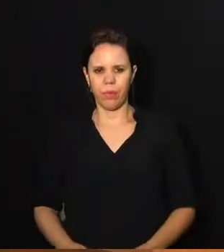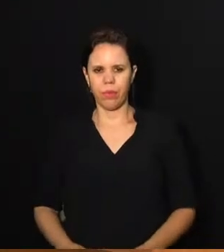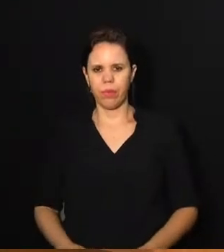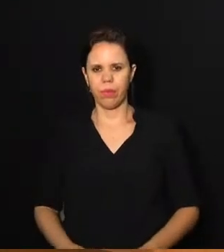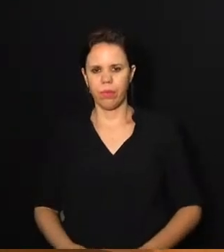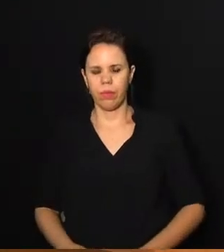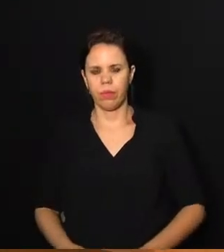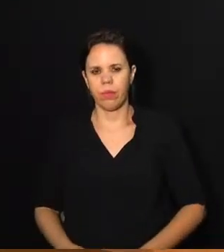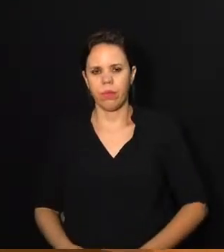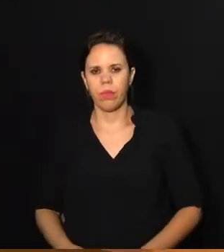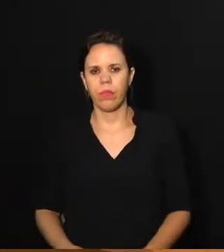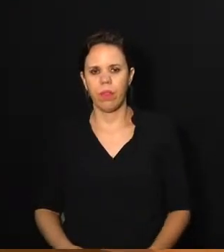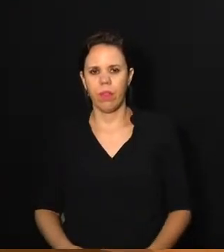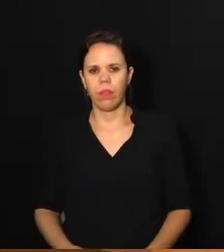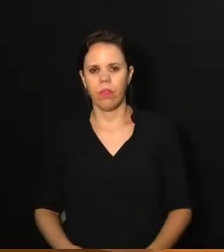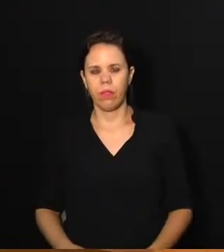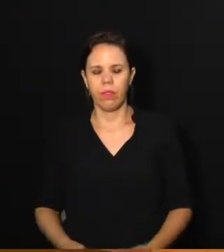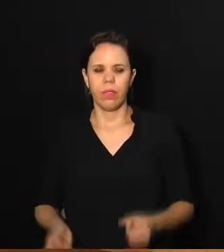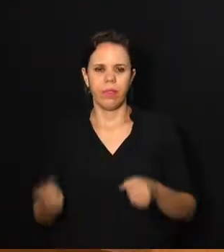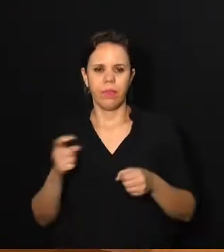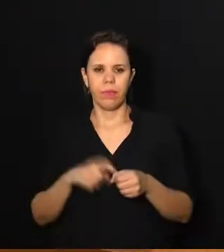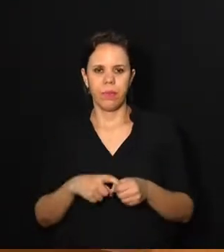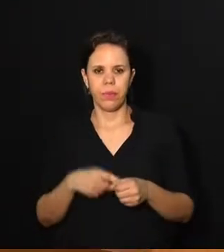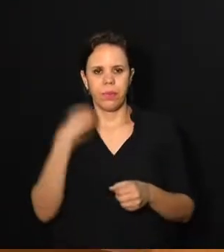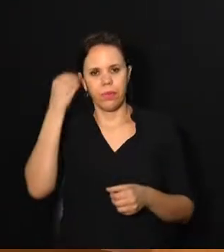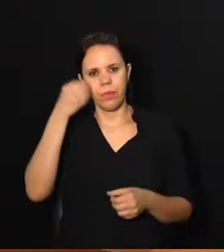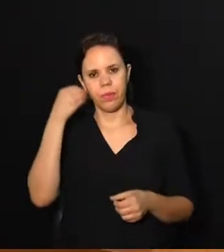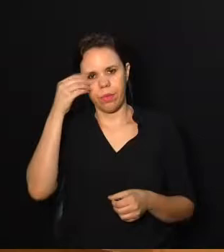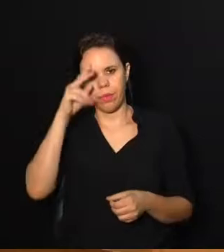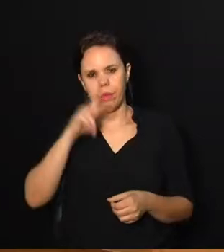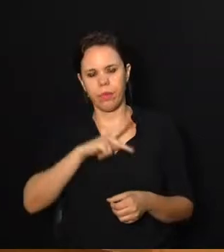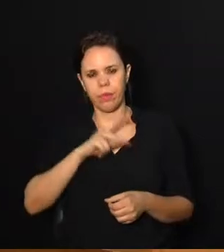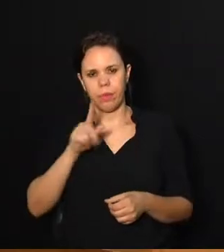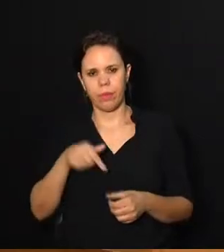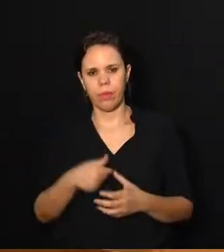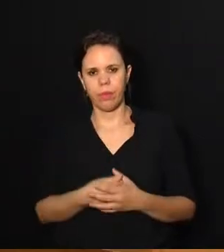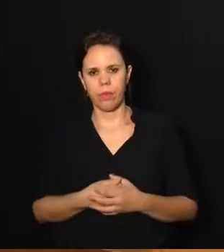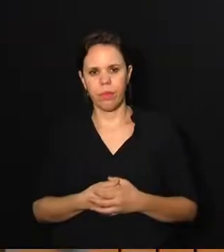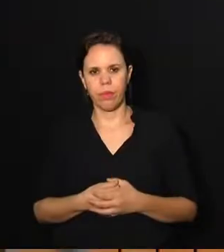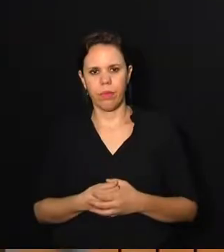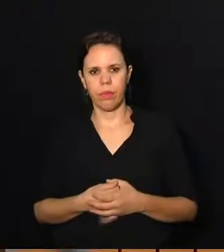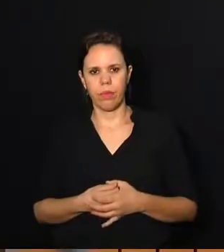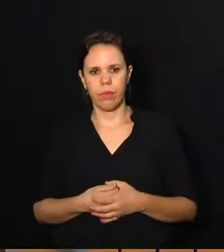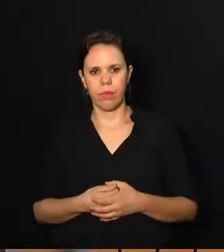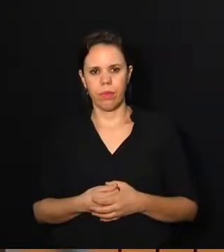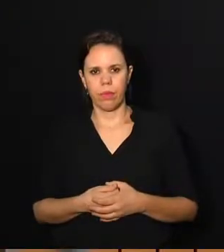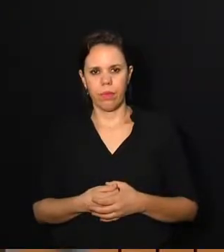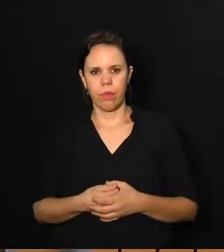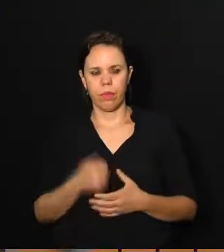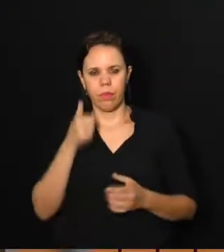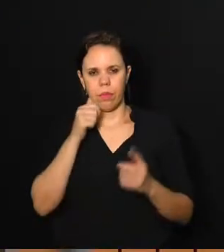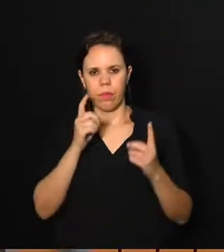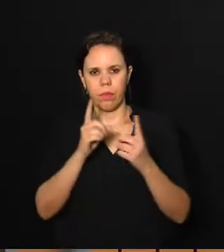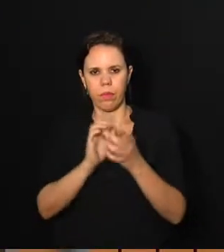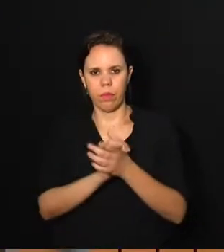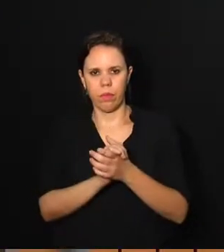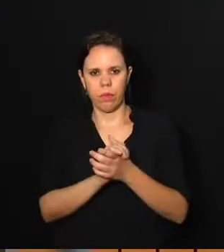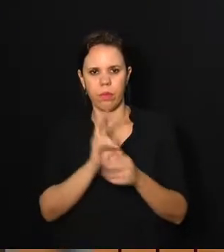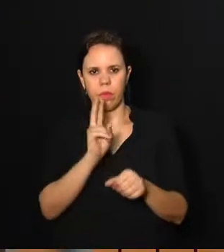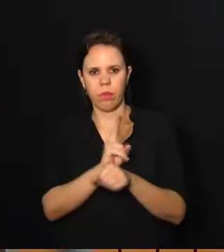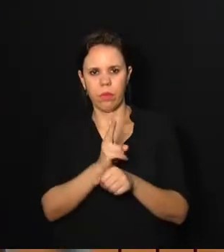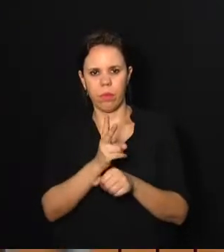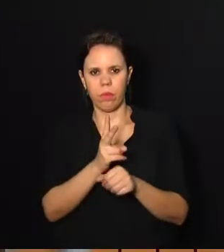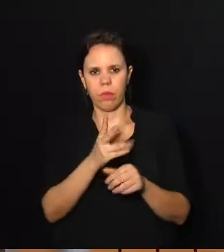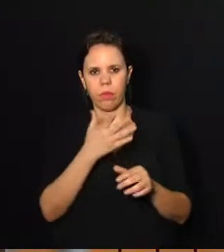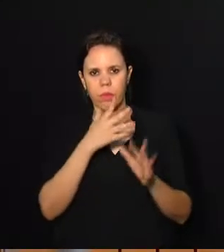Isso. Voltando aqui, um pouco da experiência minha é isso mesmo. Eu, minha esposa, cuidamos dos meus